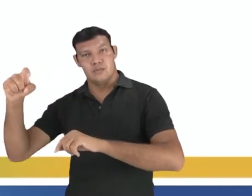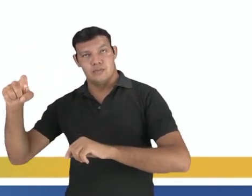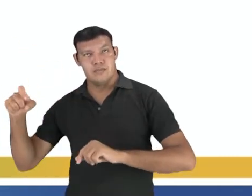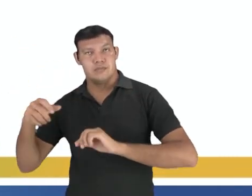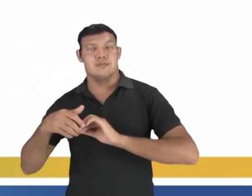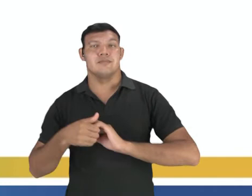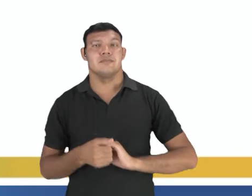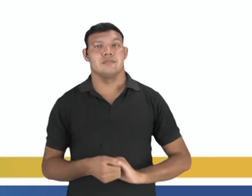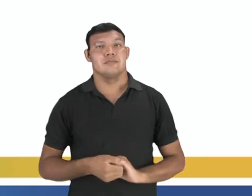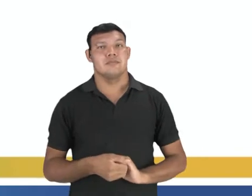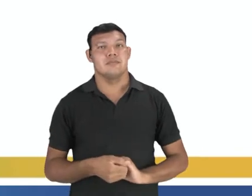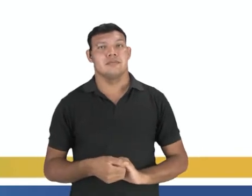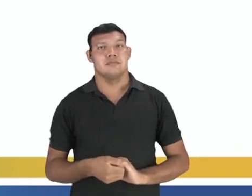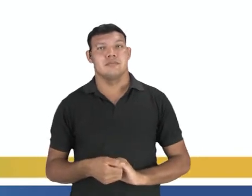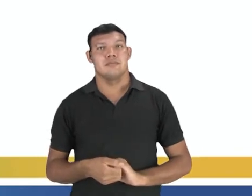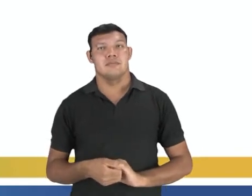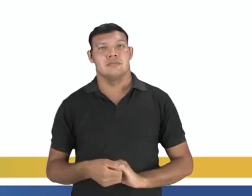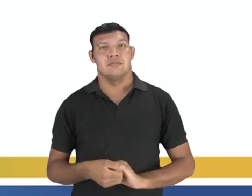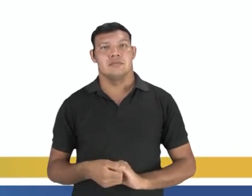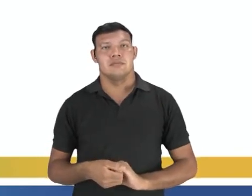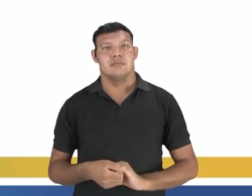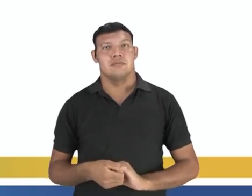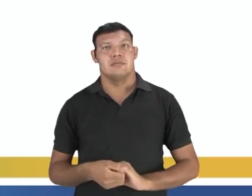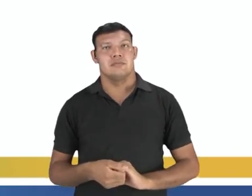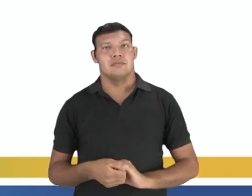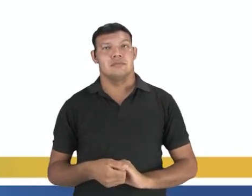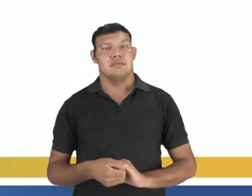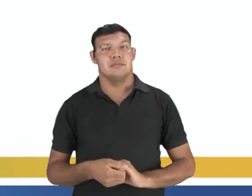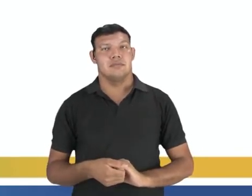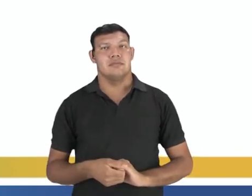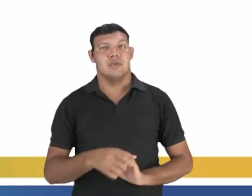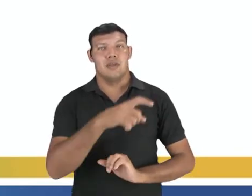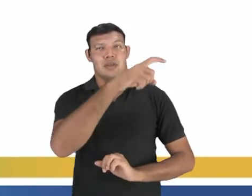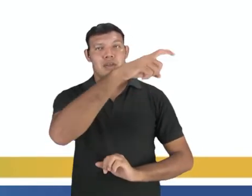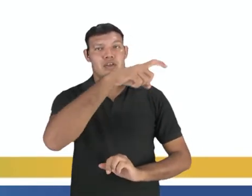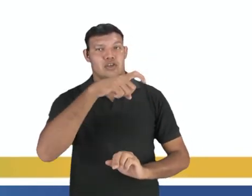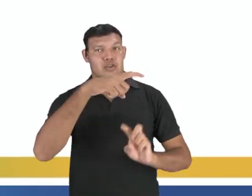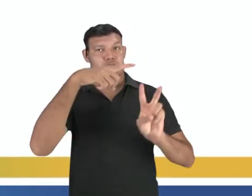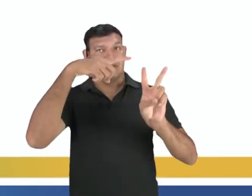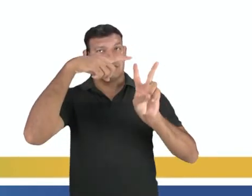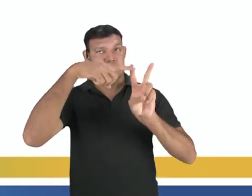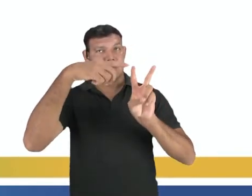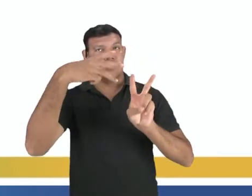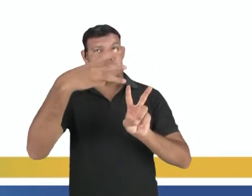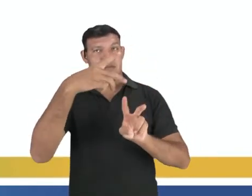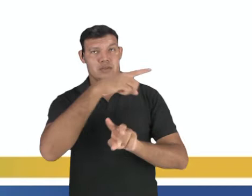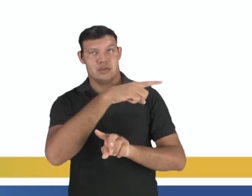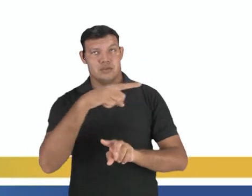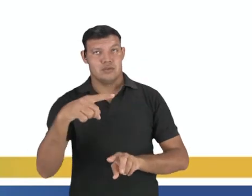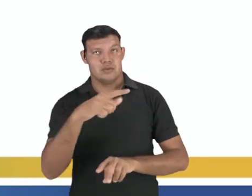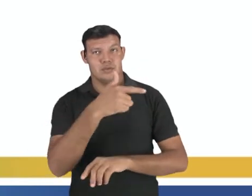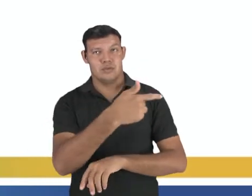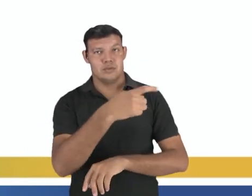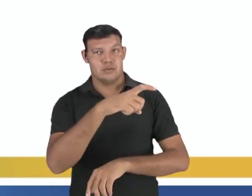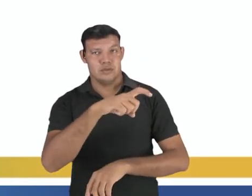sobre x. Que é igual x raiz de 3 sobre